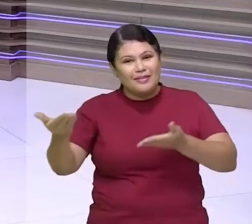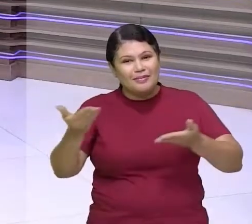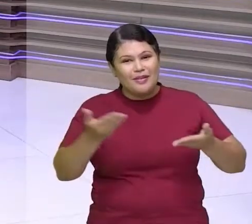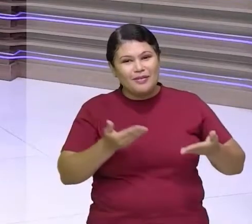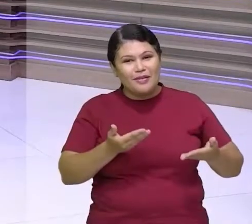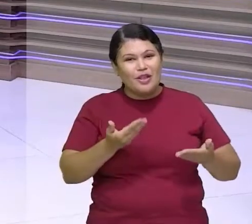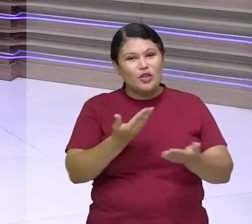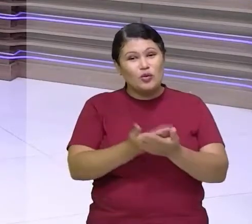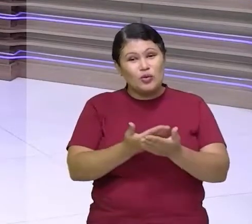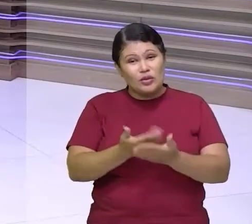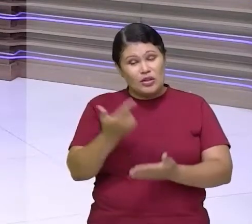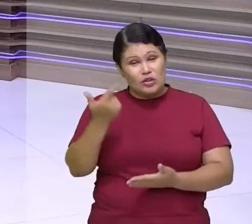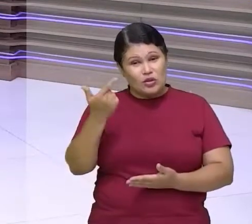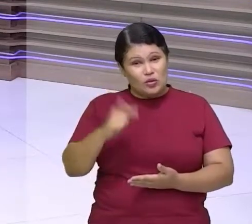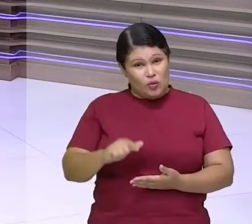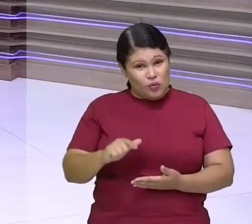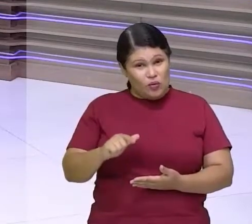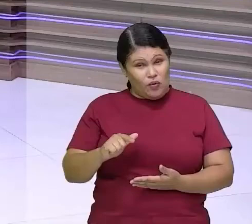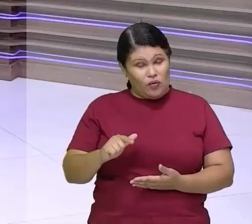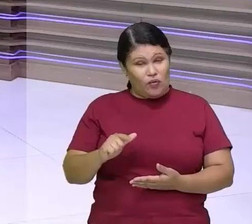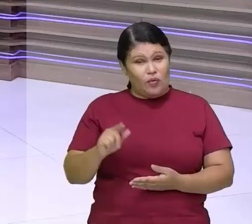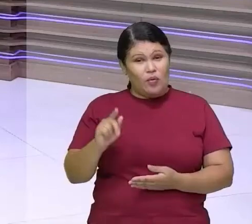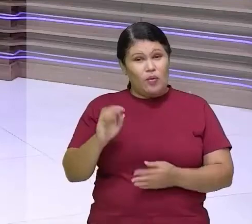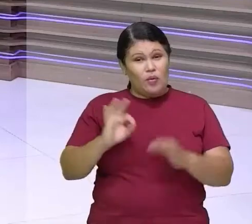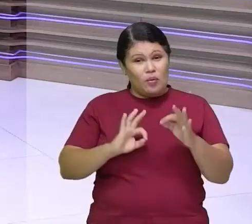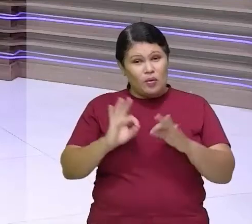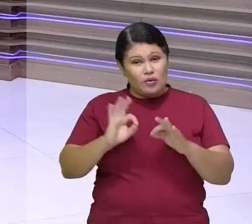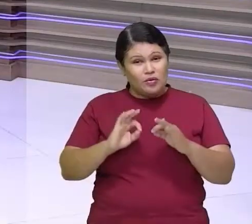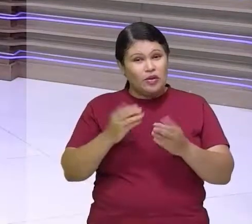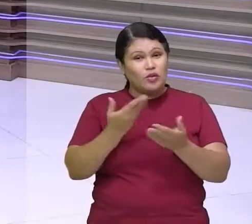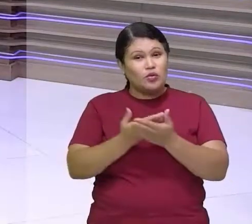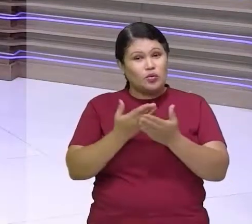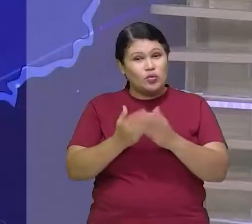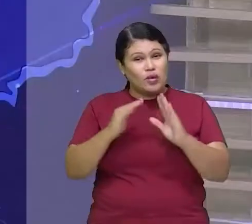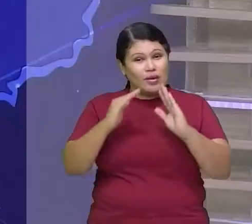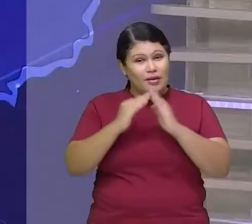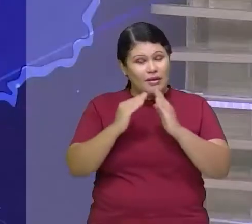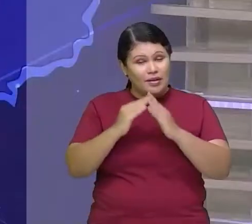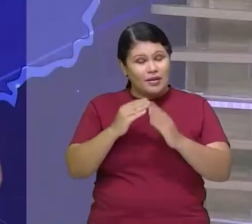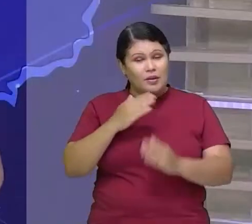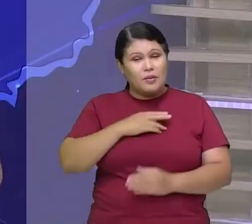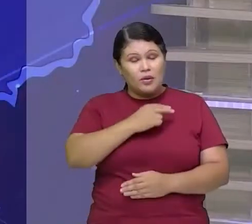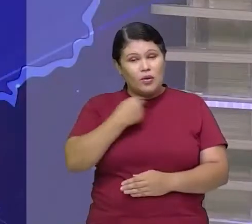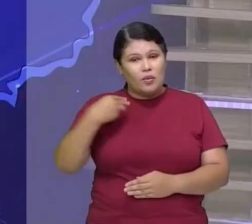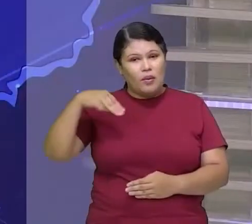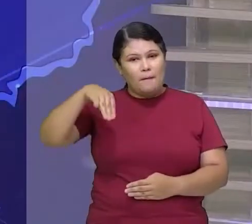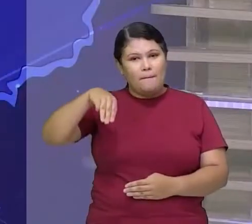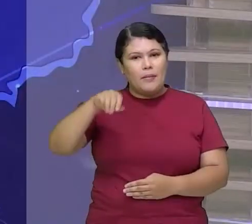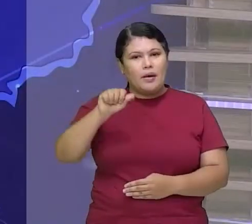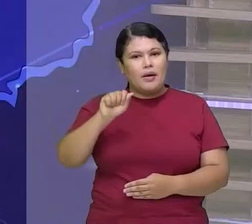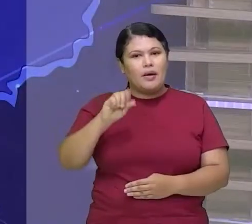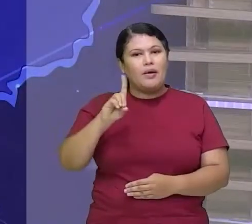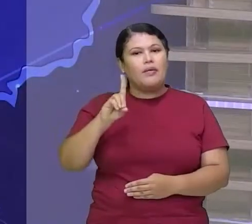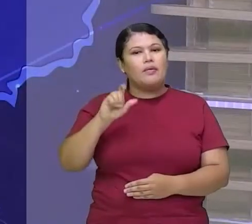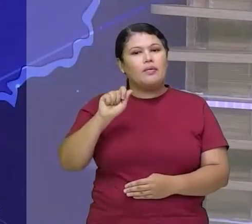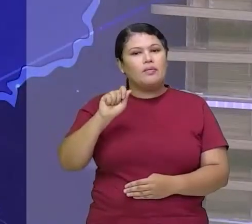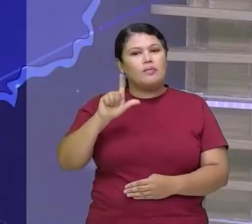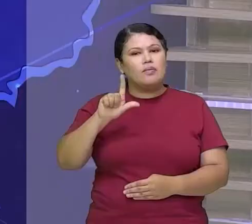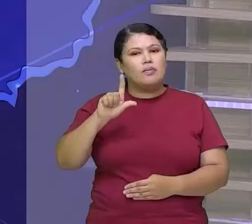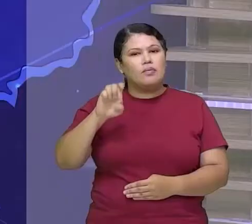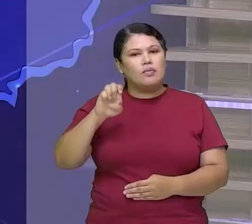sejam bem-vindos a mais uma aula do projeto Aula em Casa. Eu sou Madalena, professora de língua